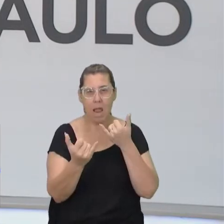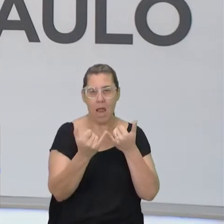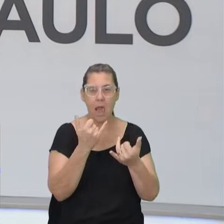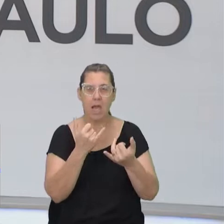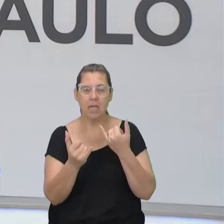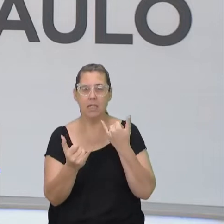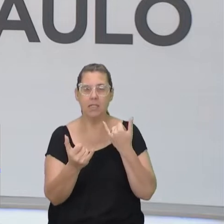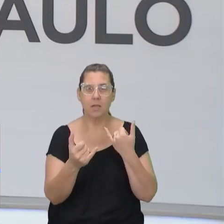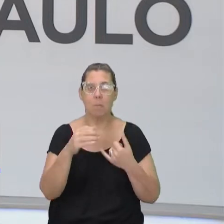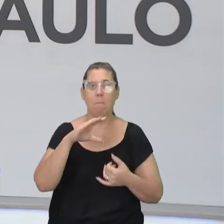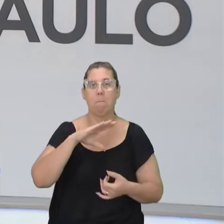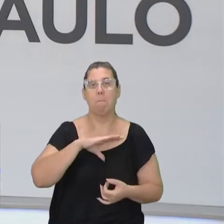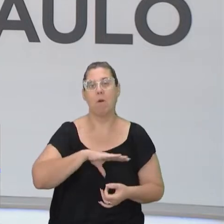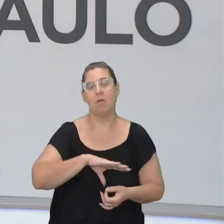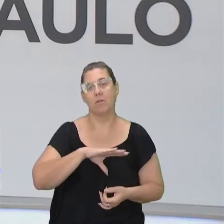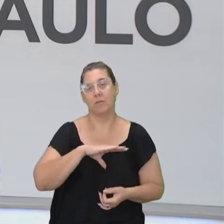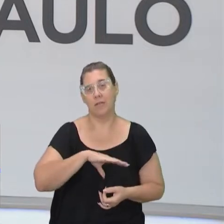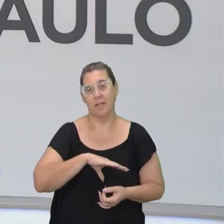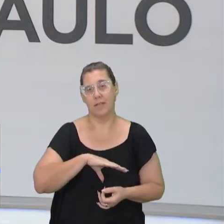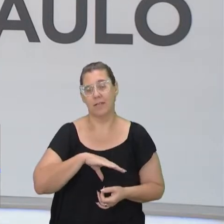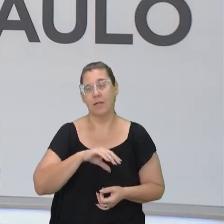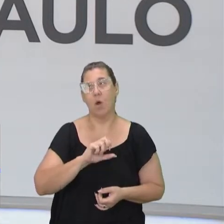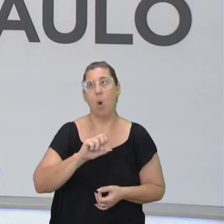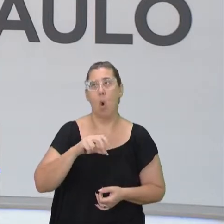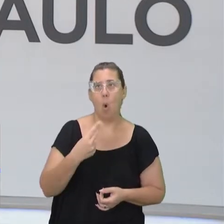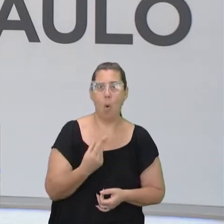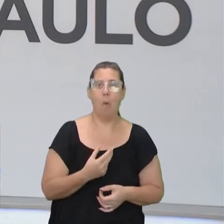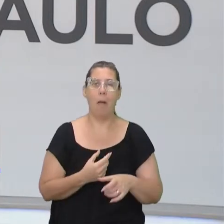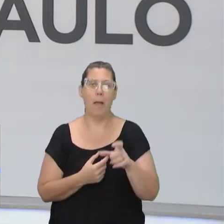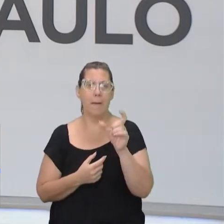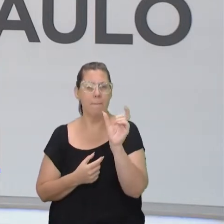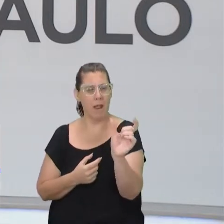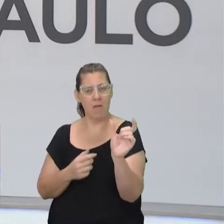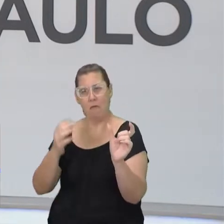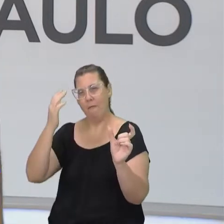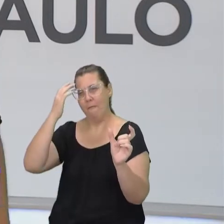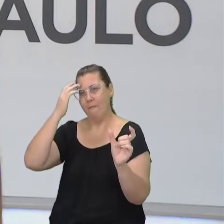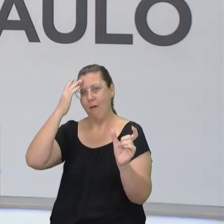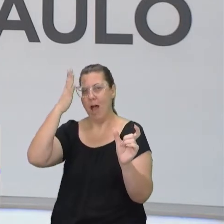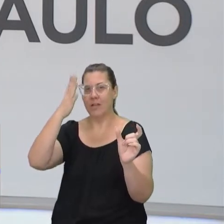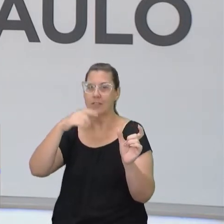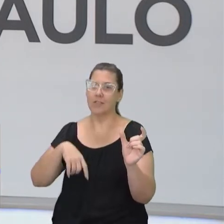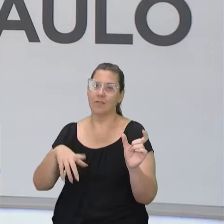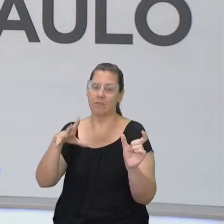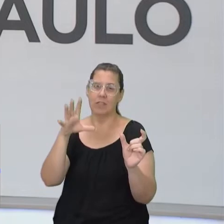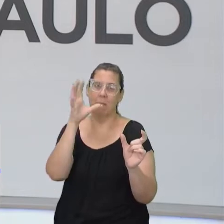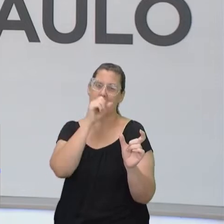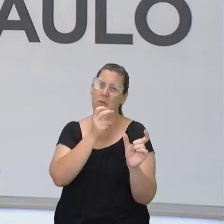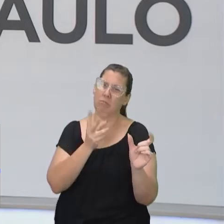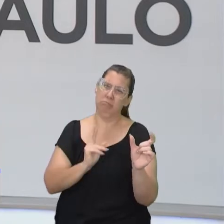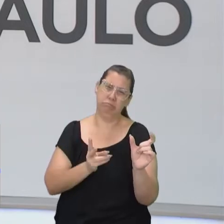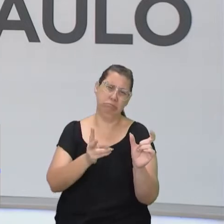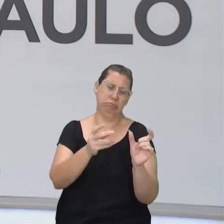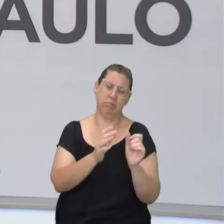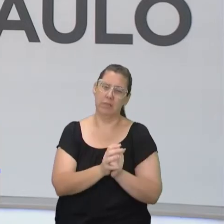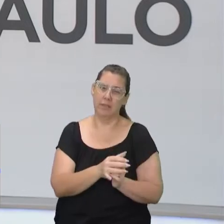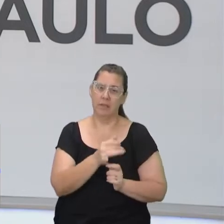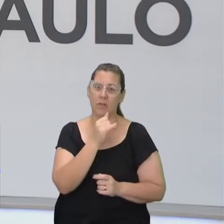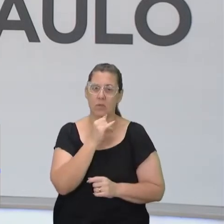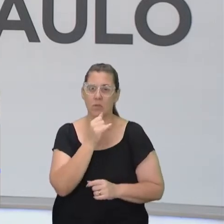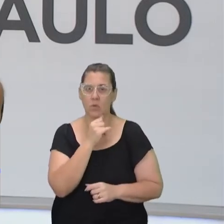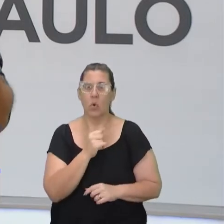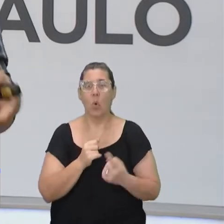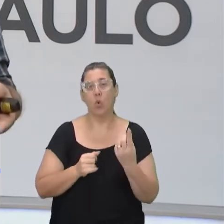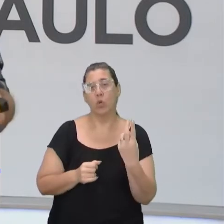língua portuguesa, ou aquelas palavras que são tão fáceis que você aprendeu desde sempre. Por exemplo, 1,